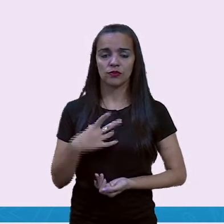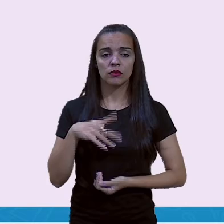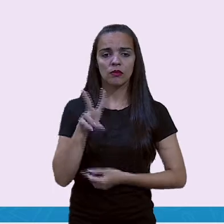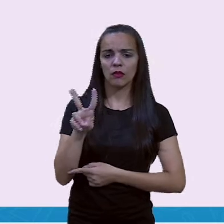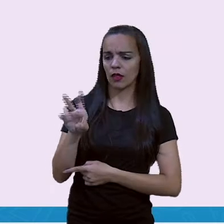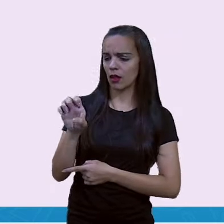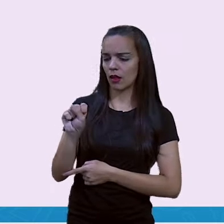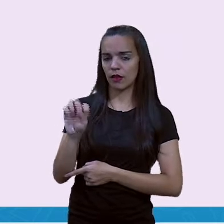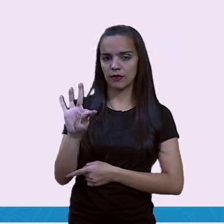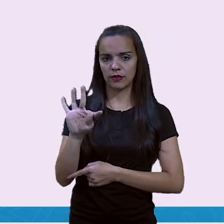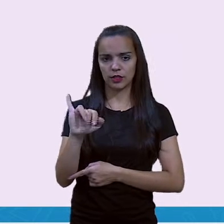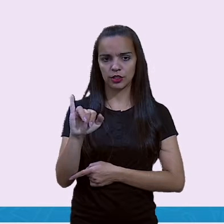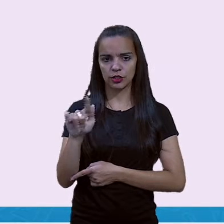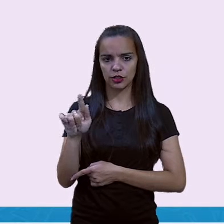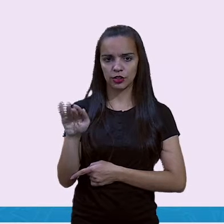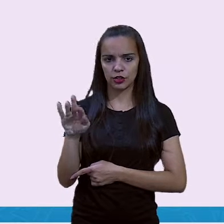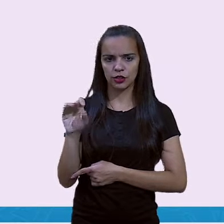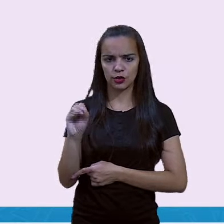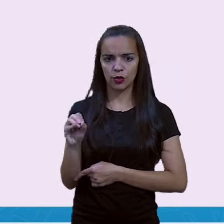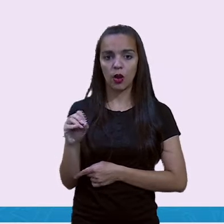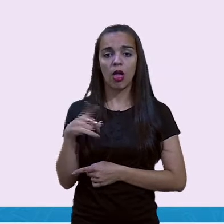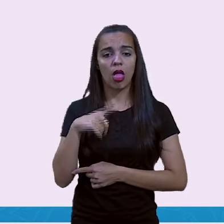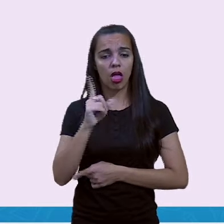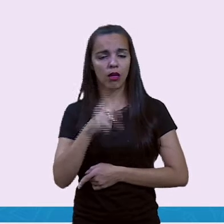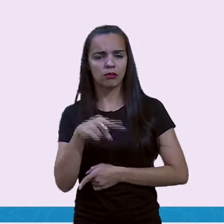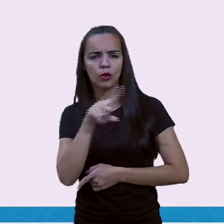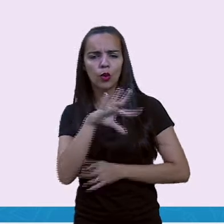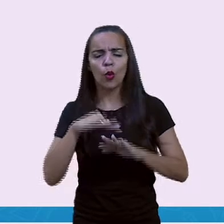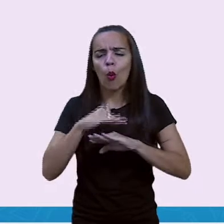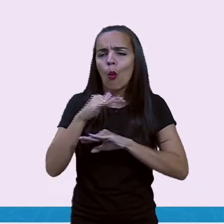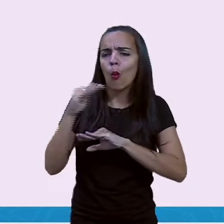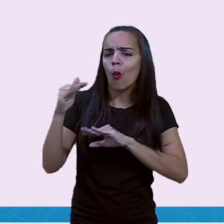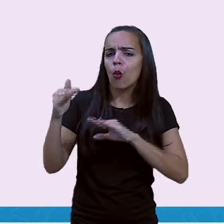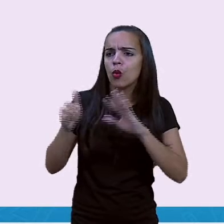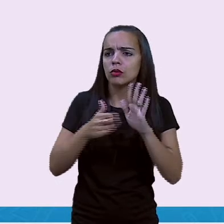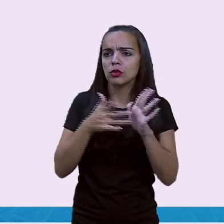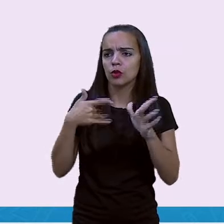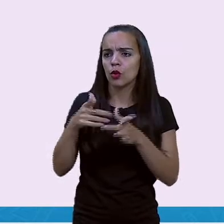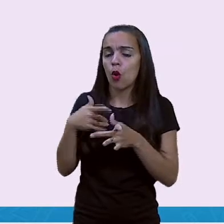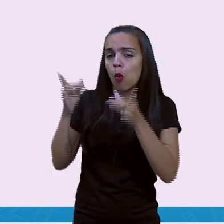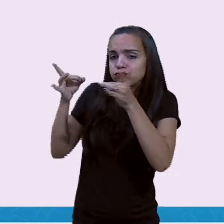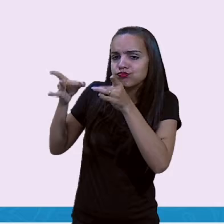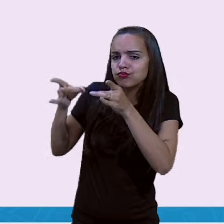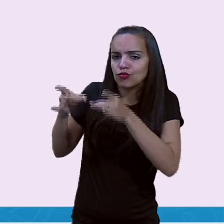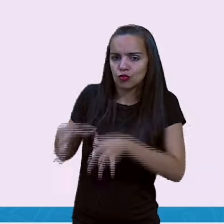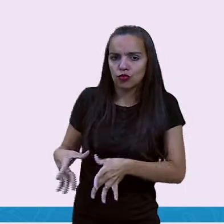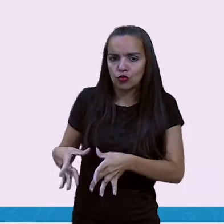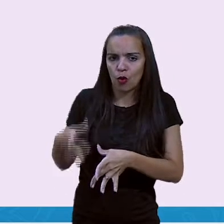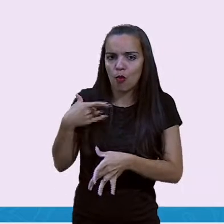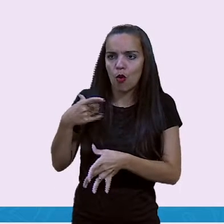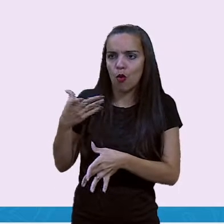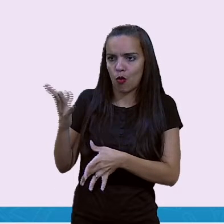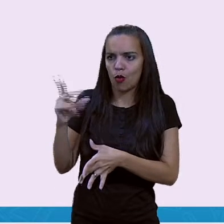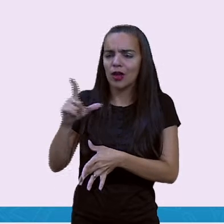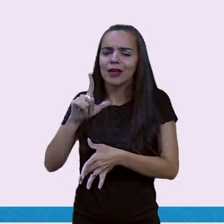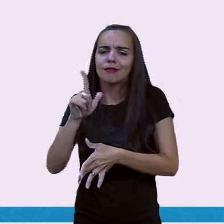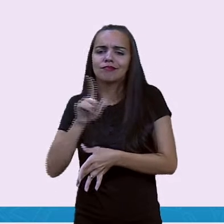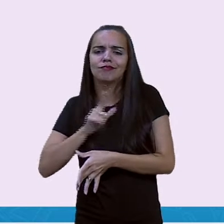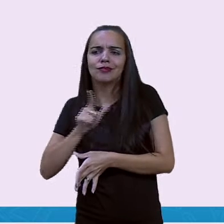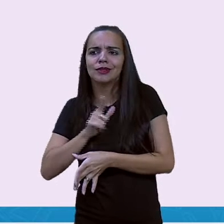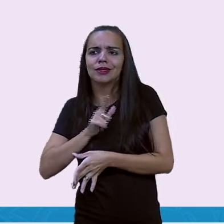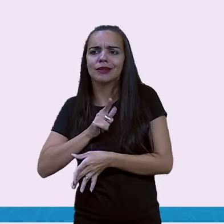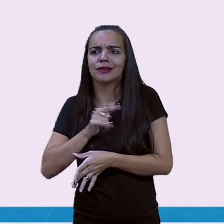são vestígios? Vestígio é tudo aquilo que restou, o